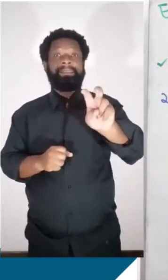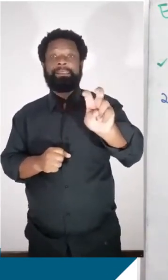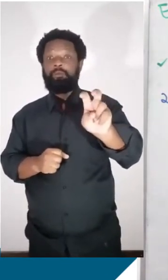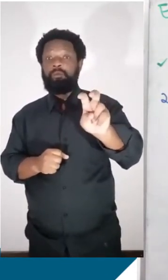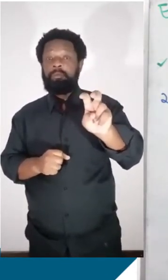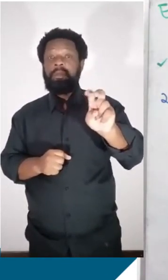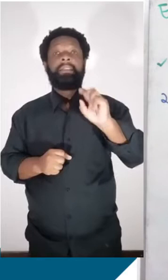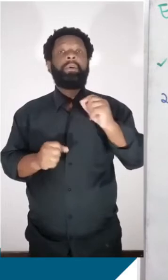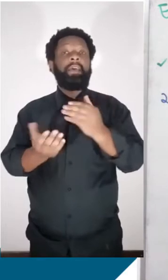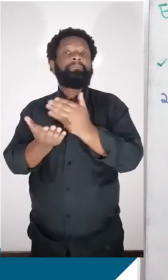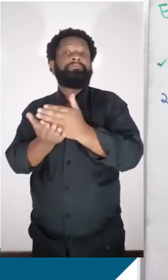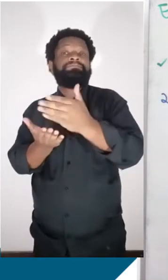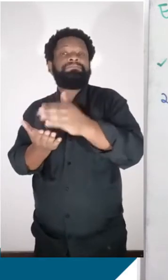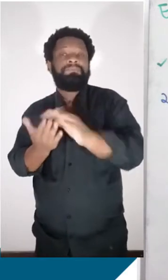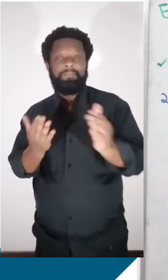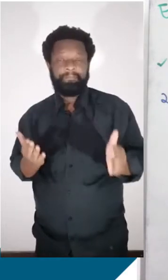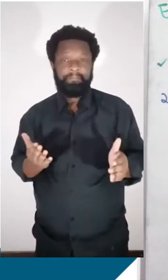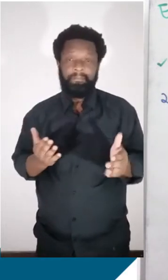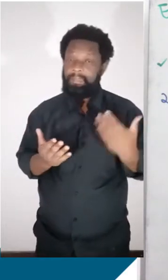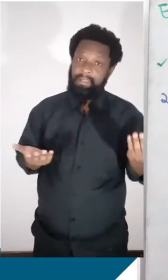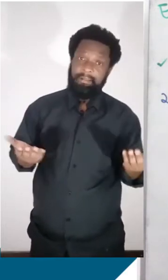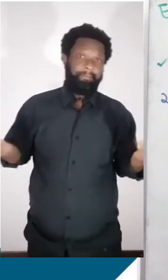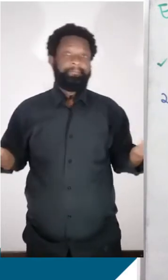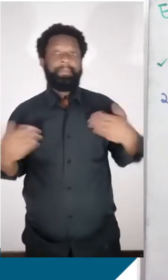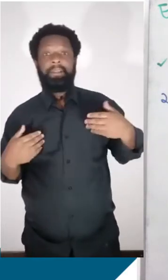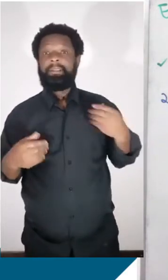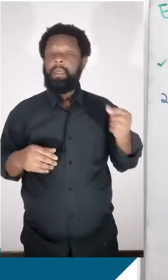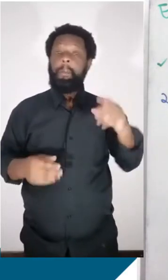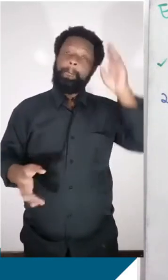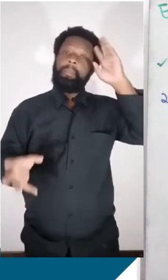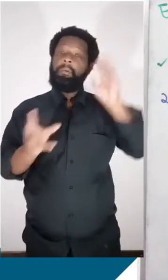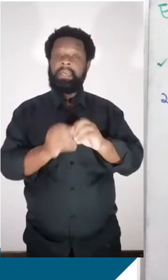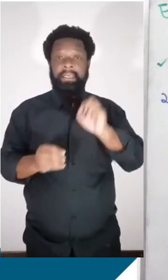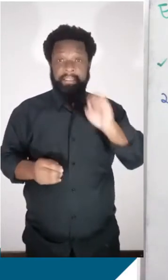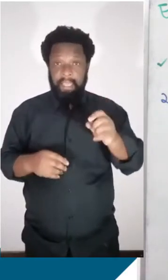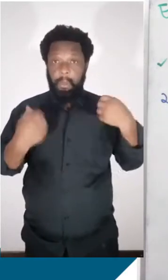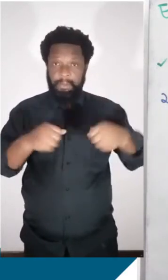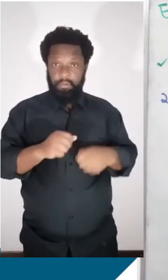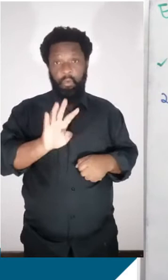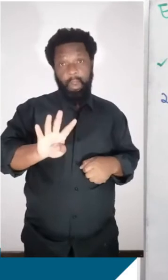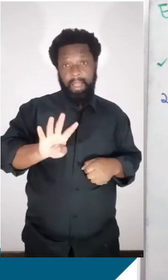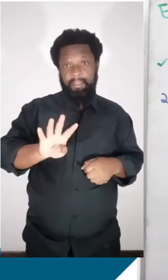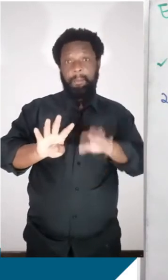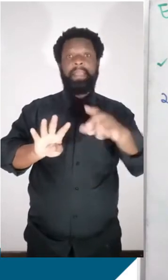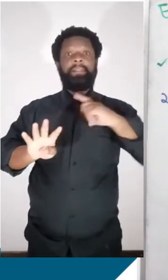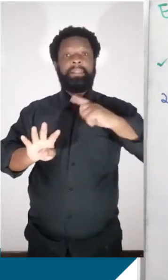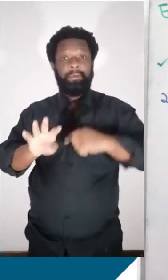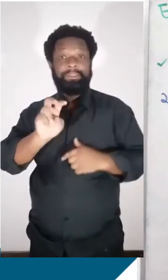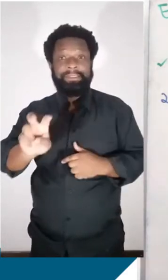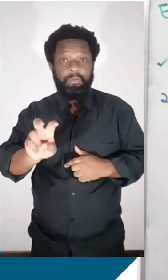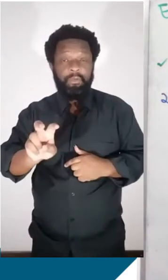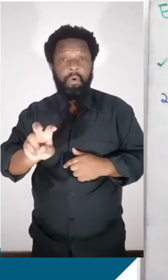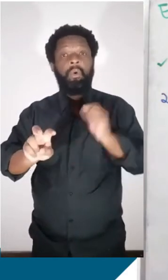Eu tenho 5. Eu tenho mais do que eu preciso. Putz, então eu estou concluindo que se eu preciso de 4 mol e eu